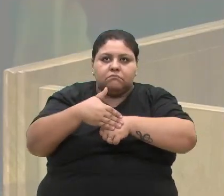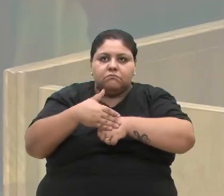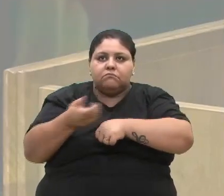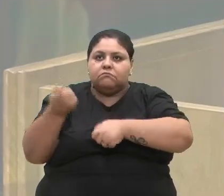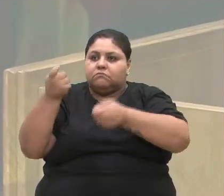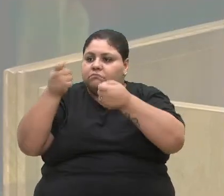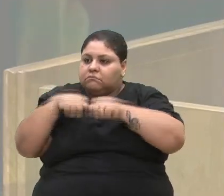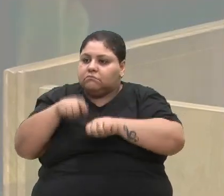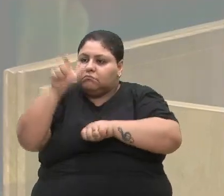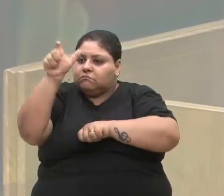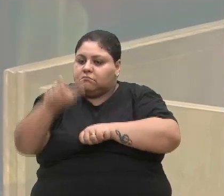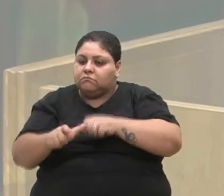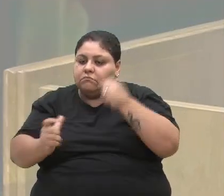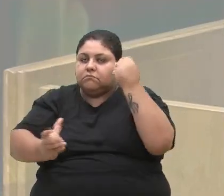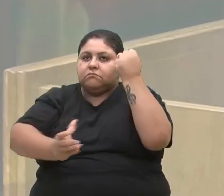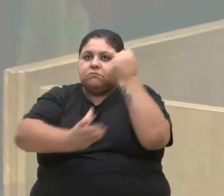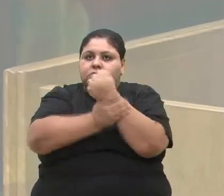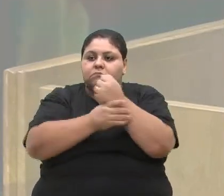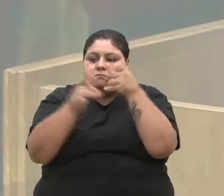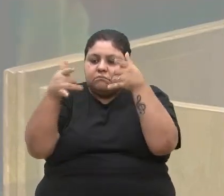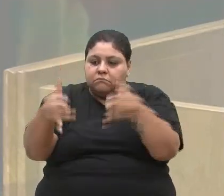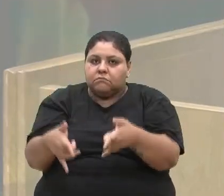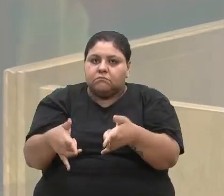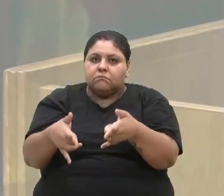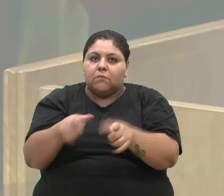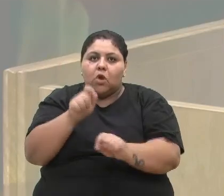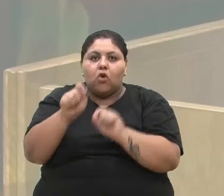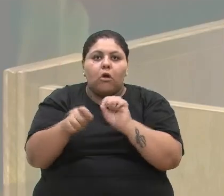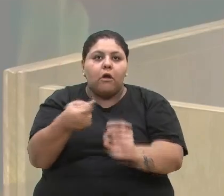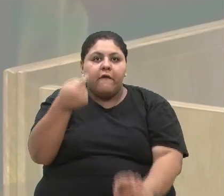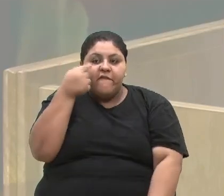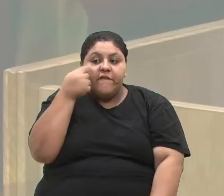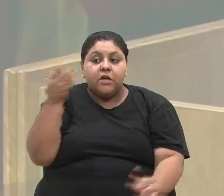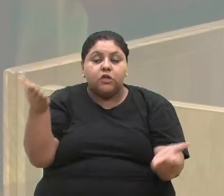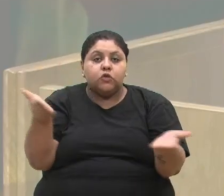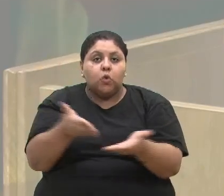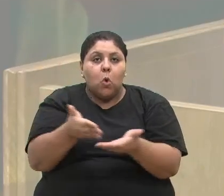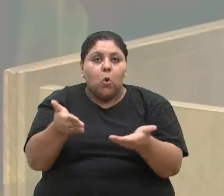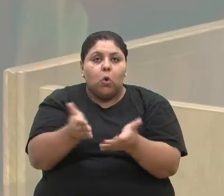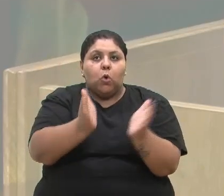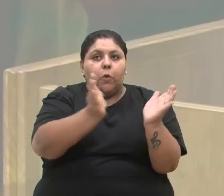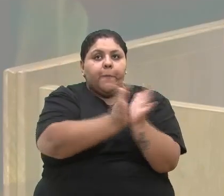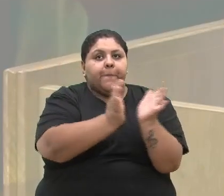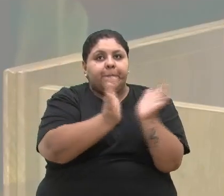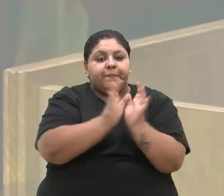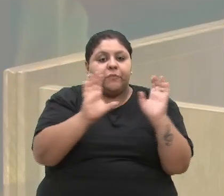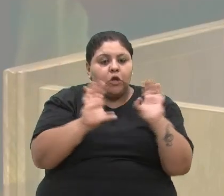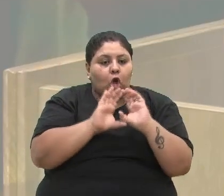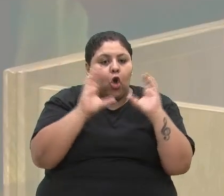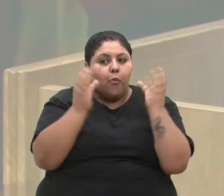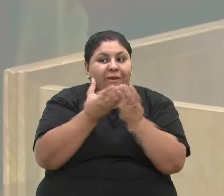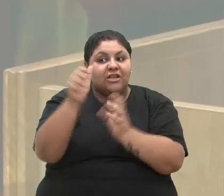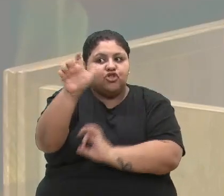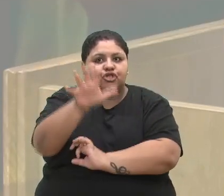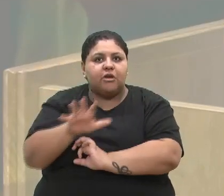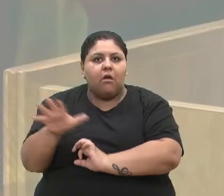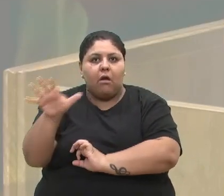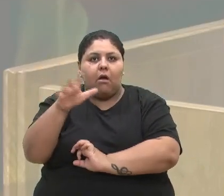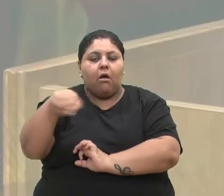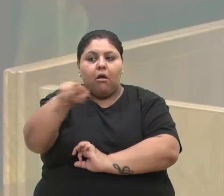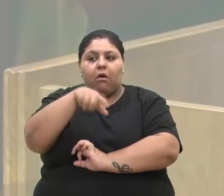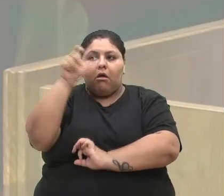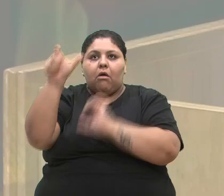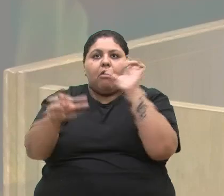sem garantir o seu leito. E o que nós estamos vendo hoje, colegas vereadores e comunidade está me acompanhando, são as